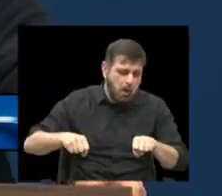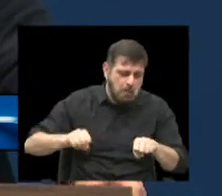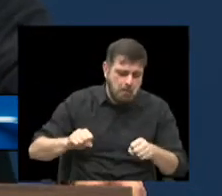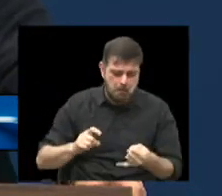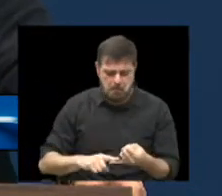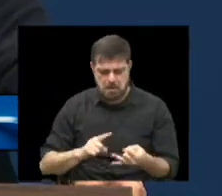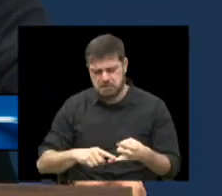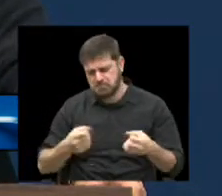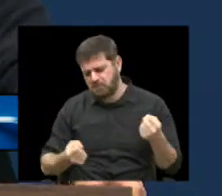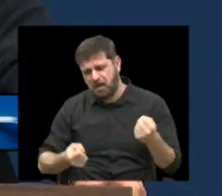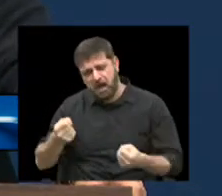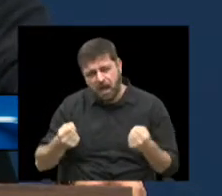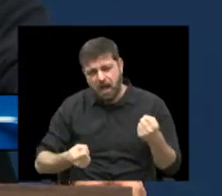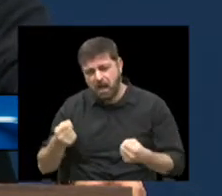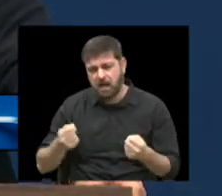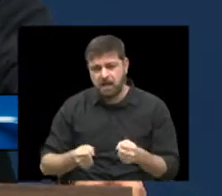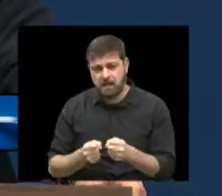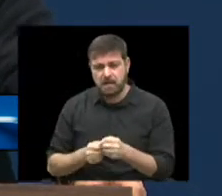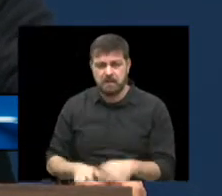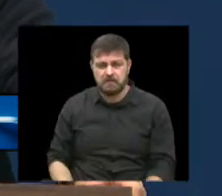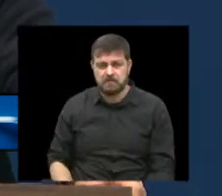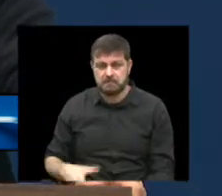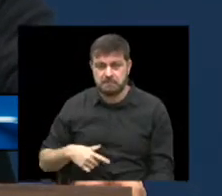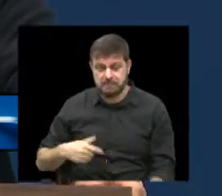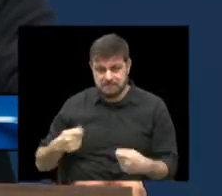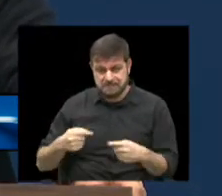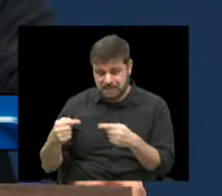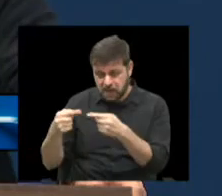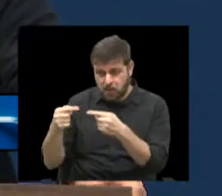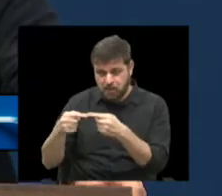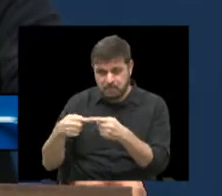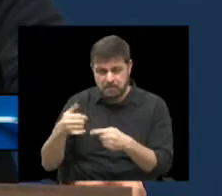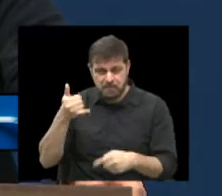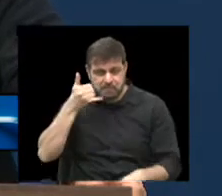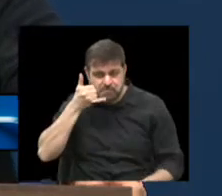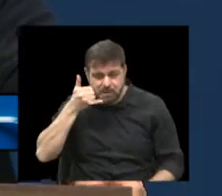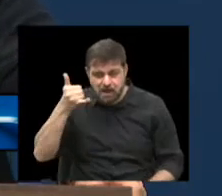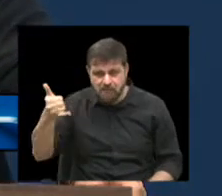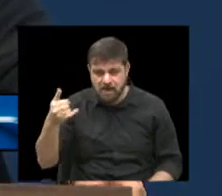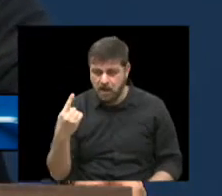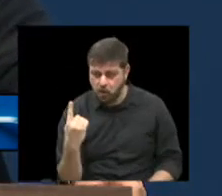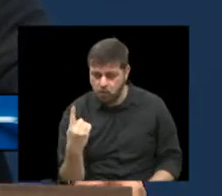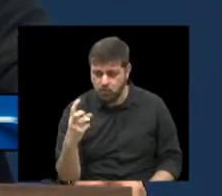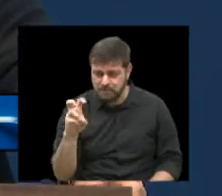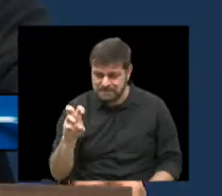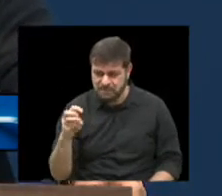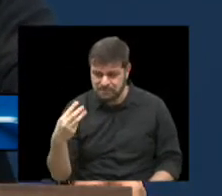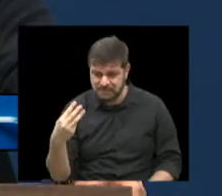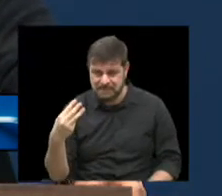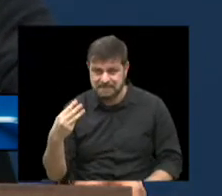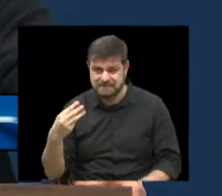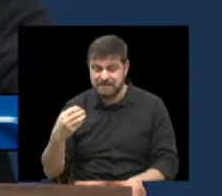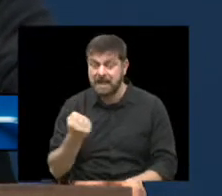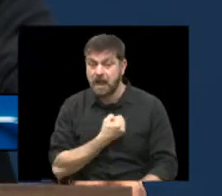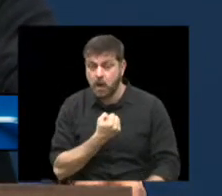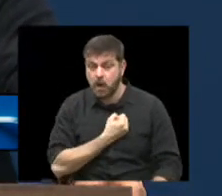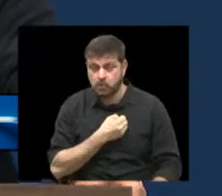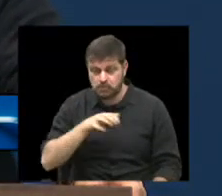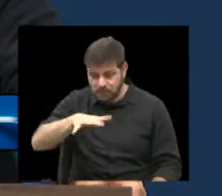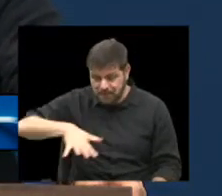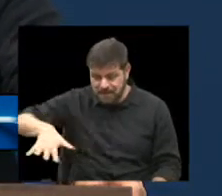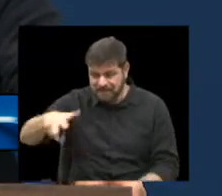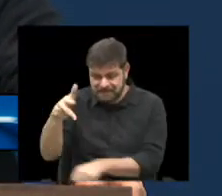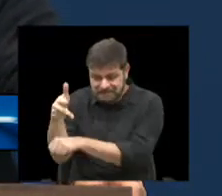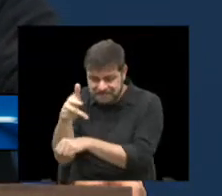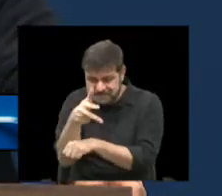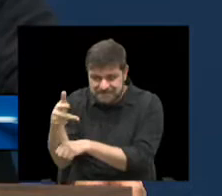veículos, que entre em contato com a 153, que é o número da Sincamp, que ela tem dado